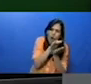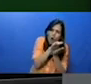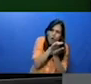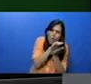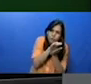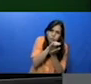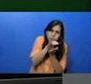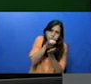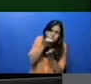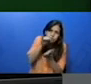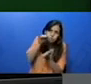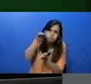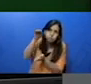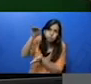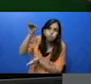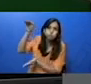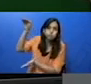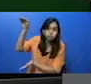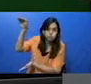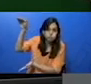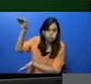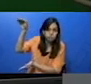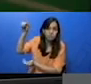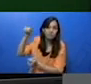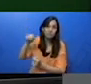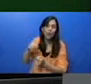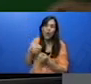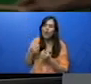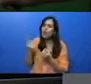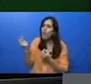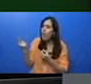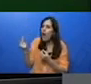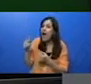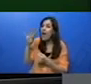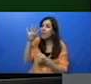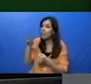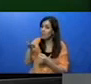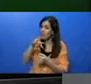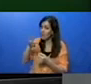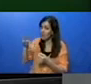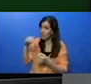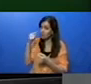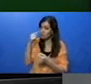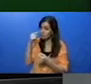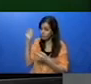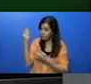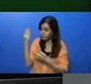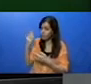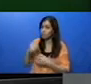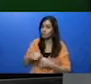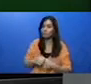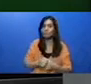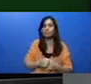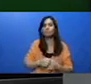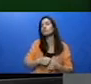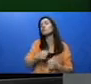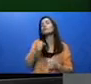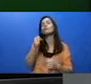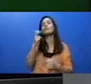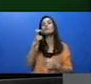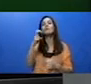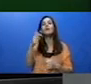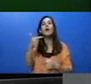vou aumentando conforme os números lá da tabela, certo? 320,